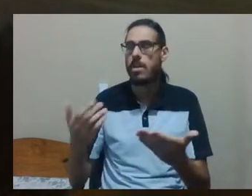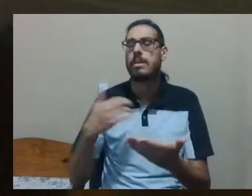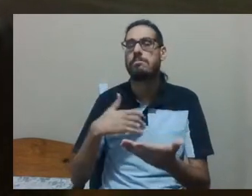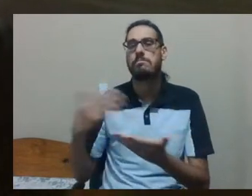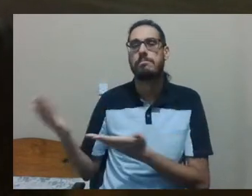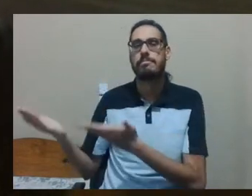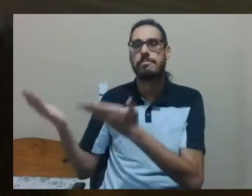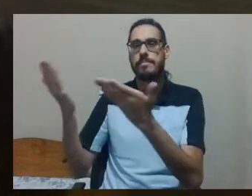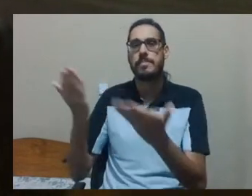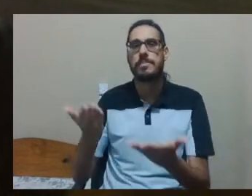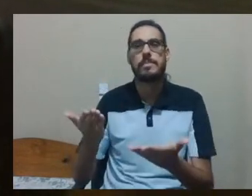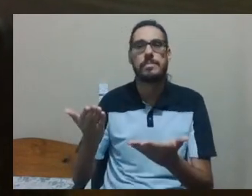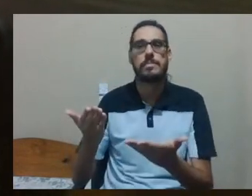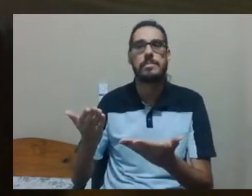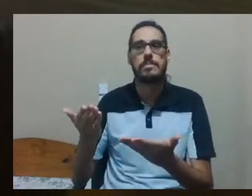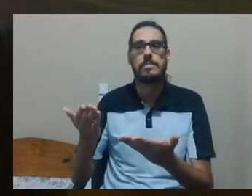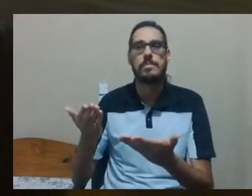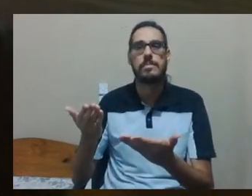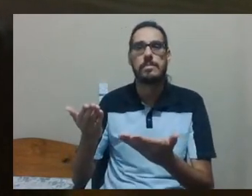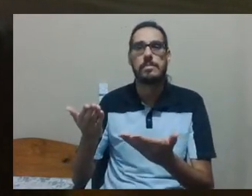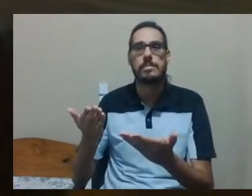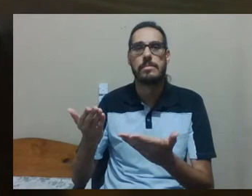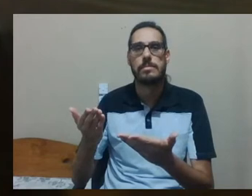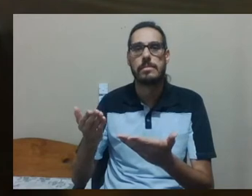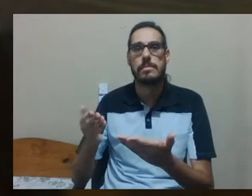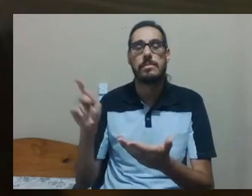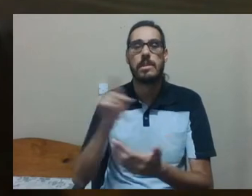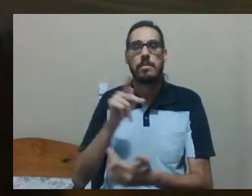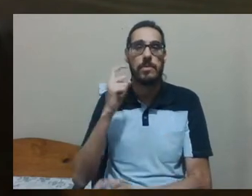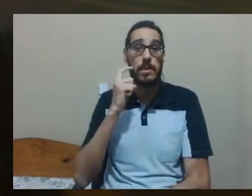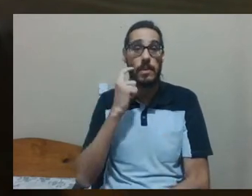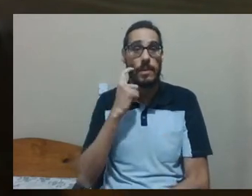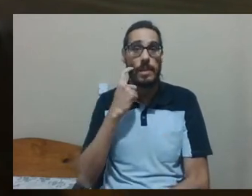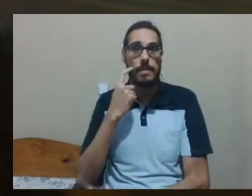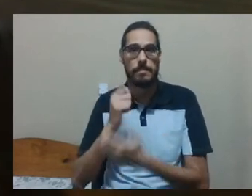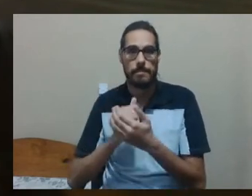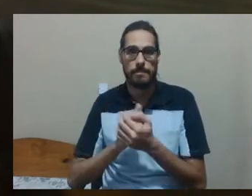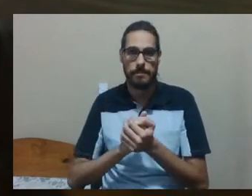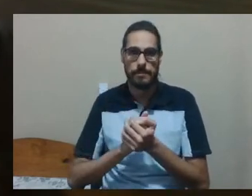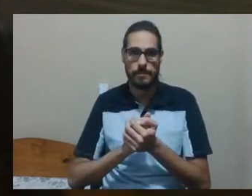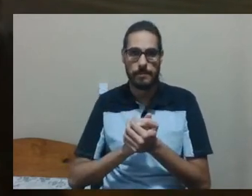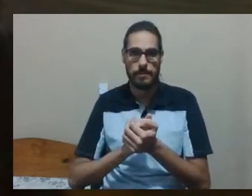para a professora Wanda.